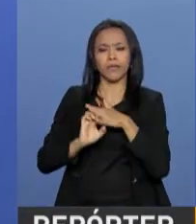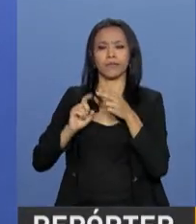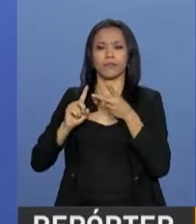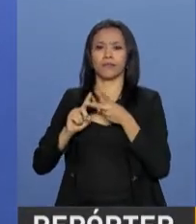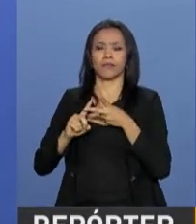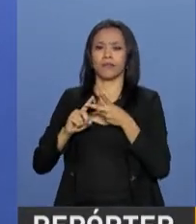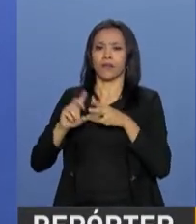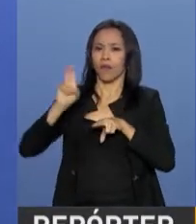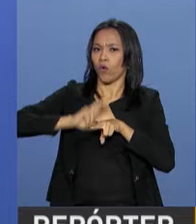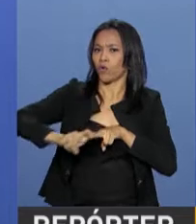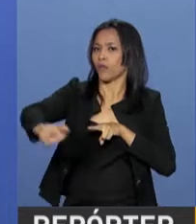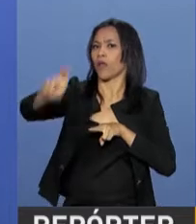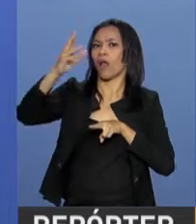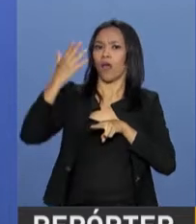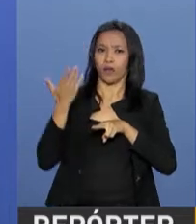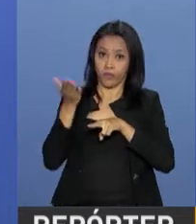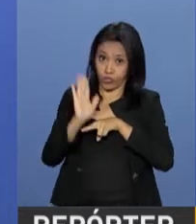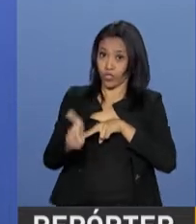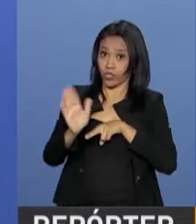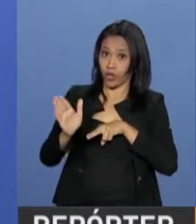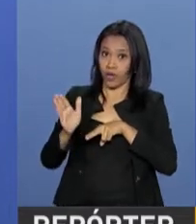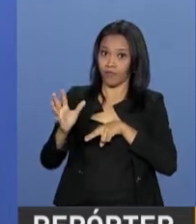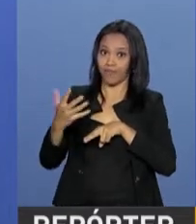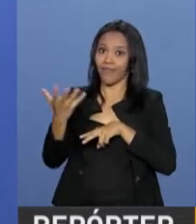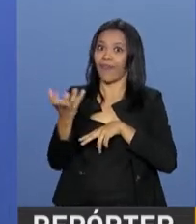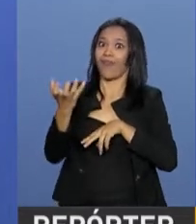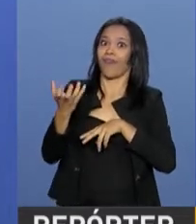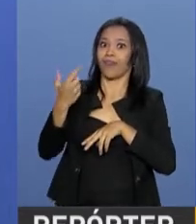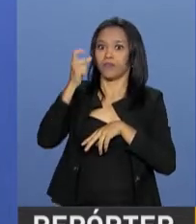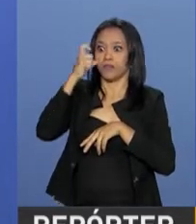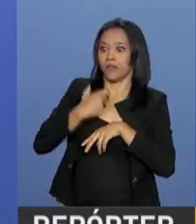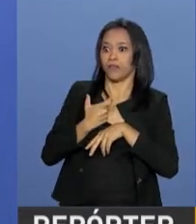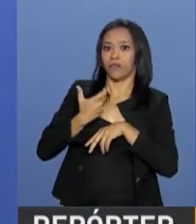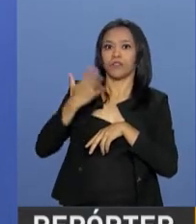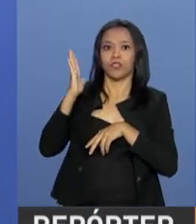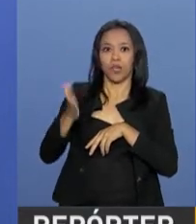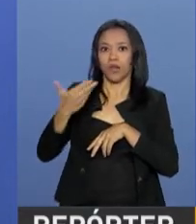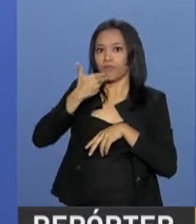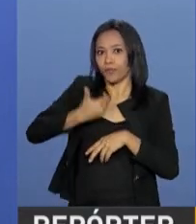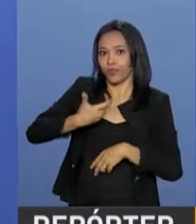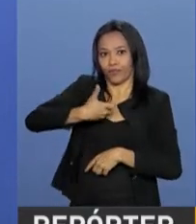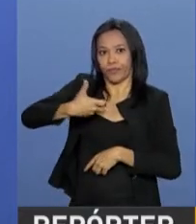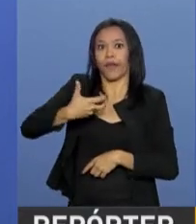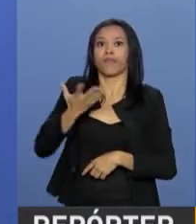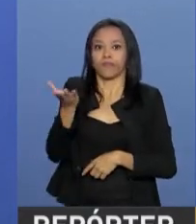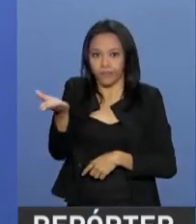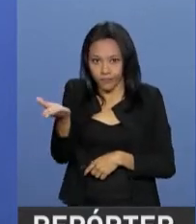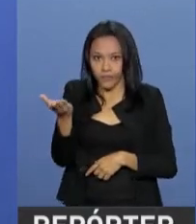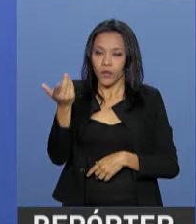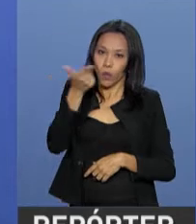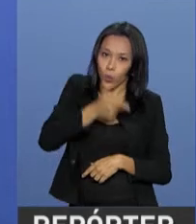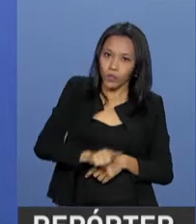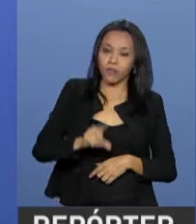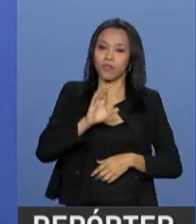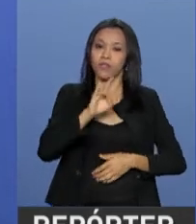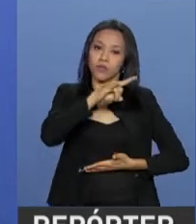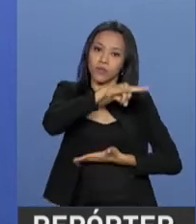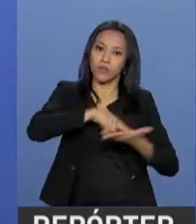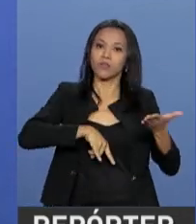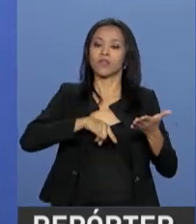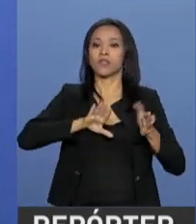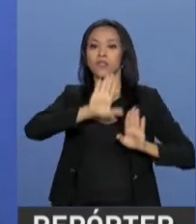que já manifestaram é interesse é no processo de licitação